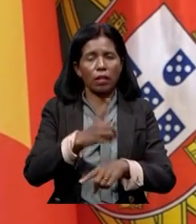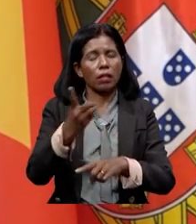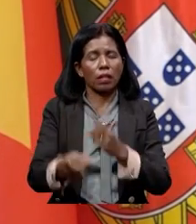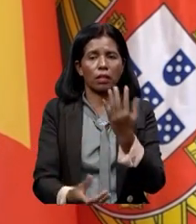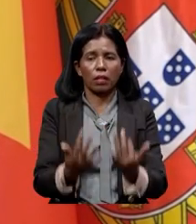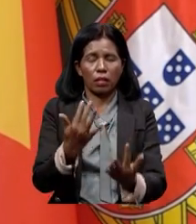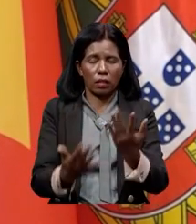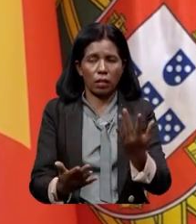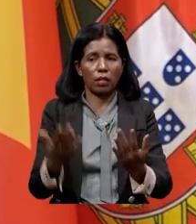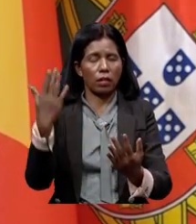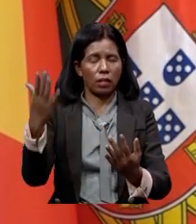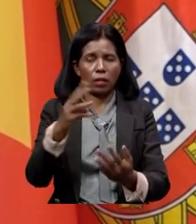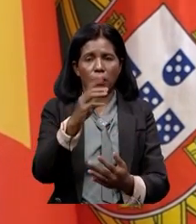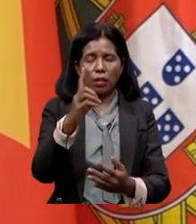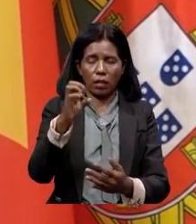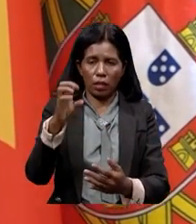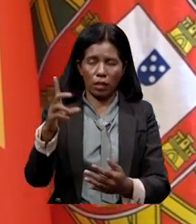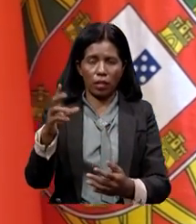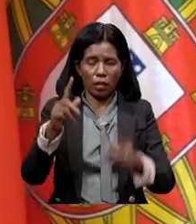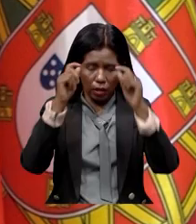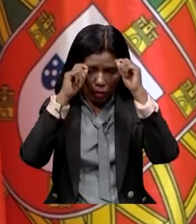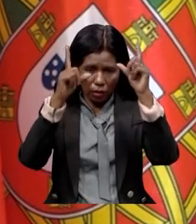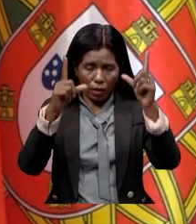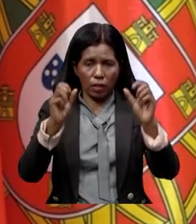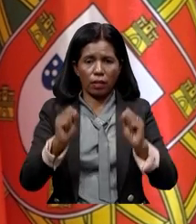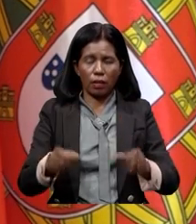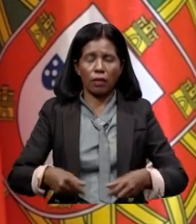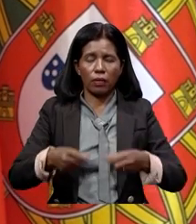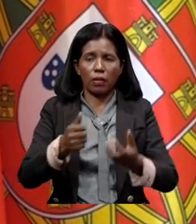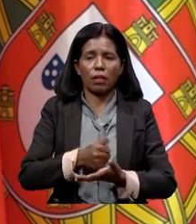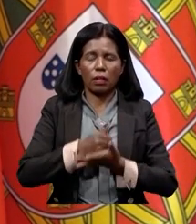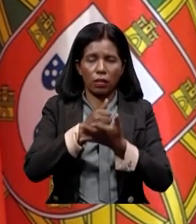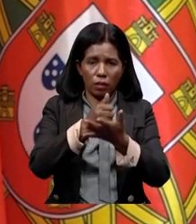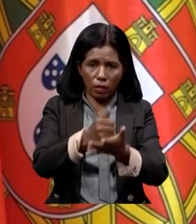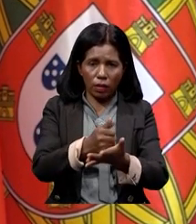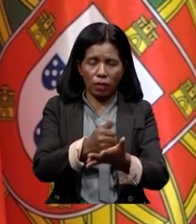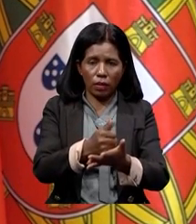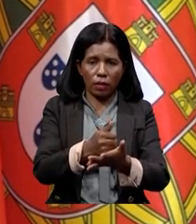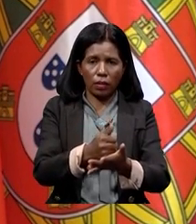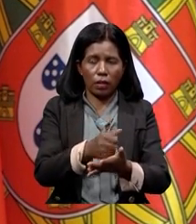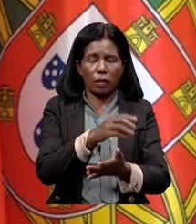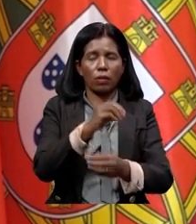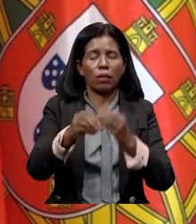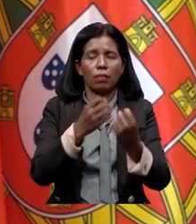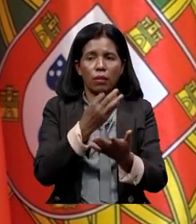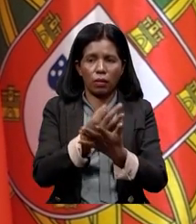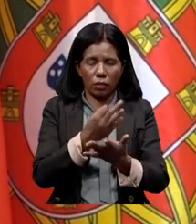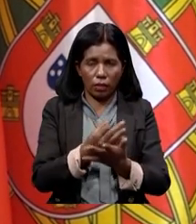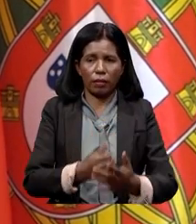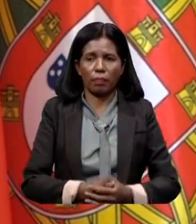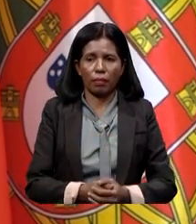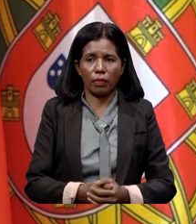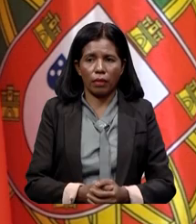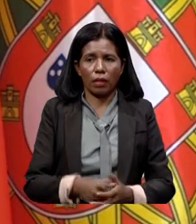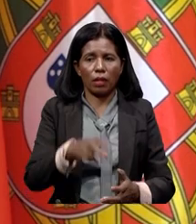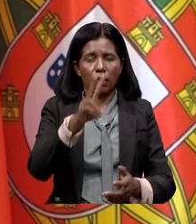Madeira, a que Timor-Leste prestou uma ajuda financeira de